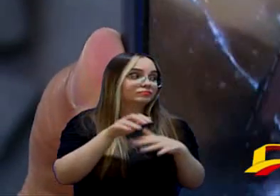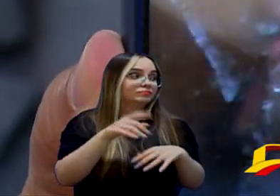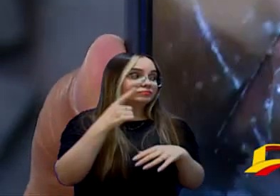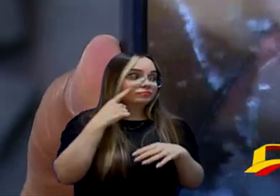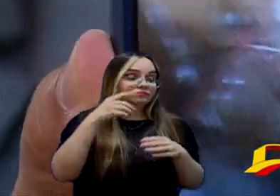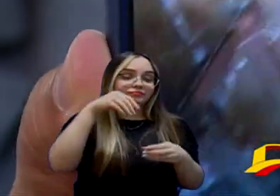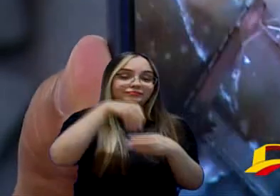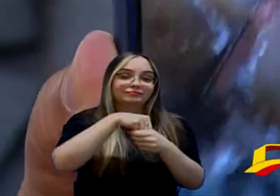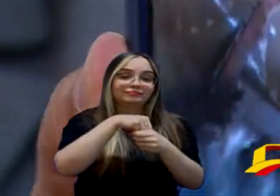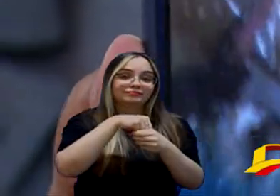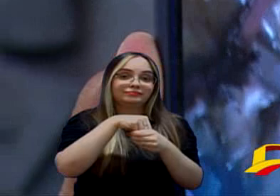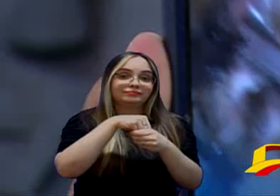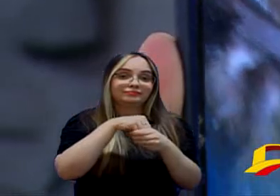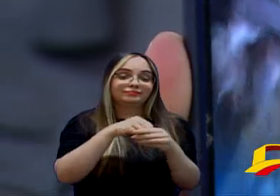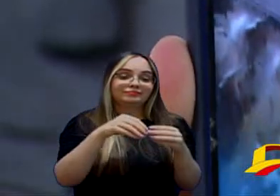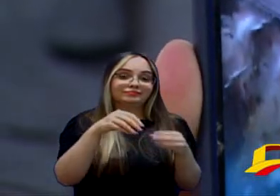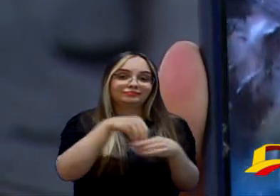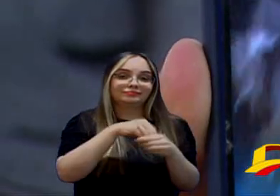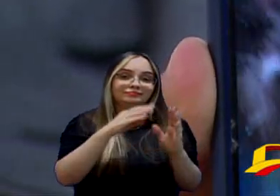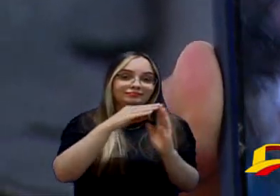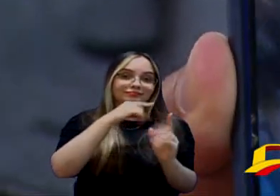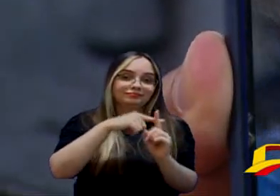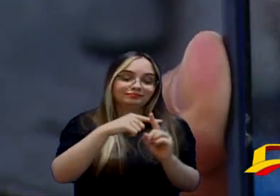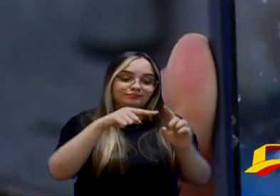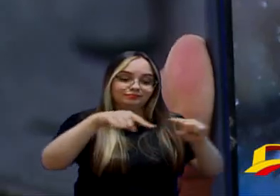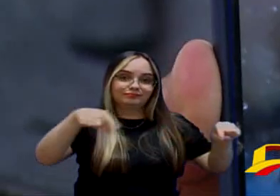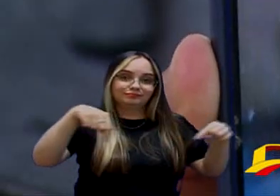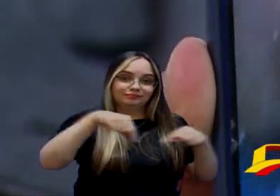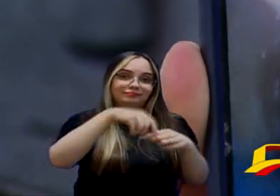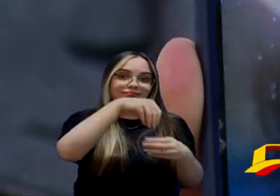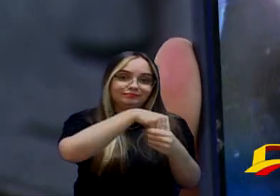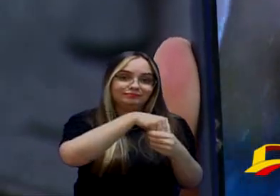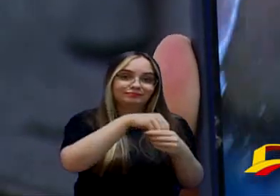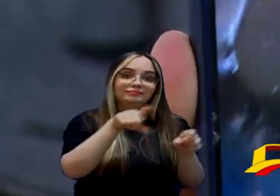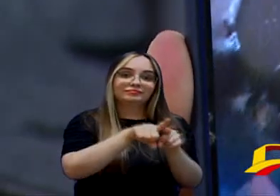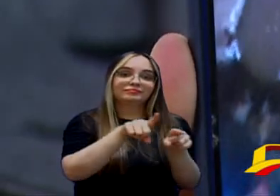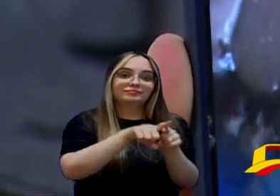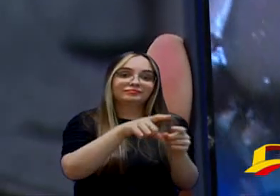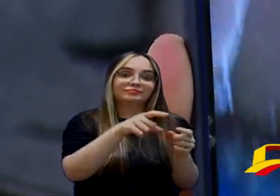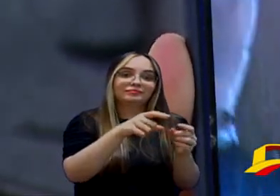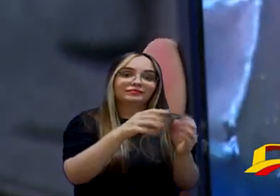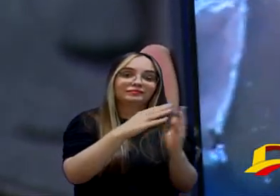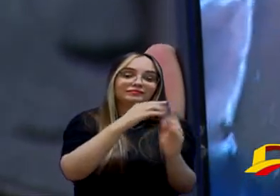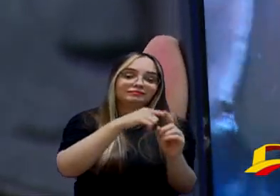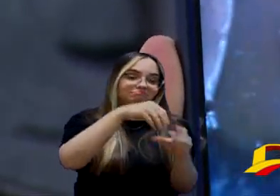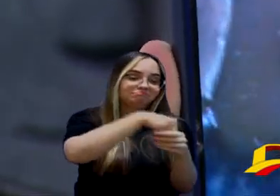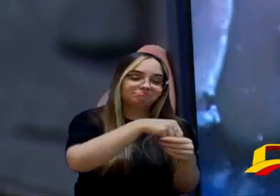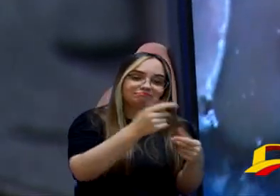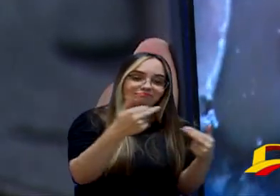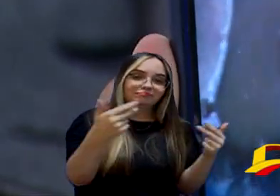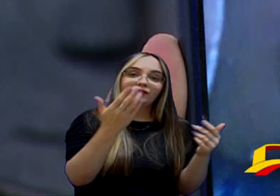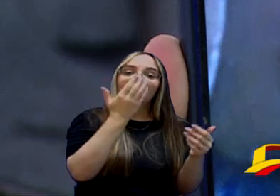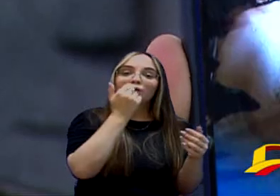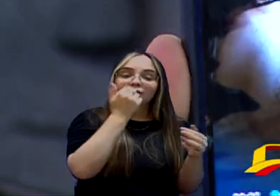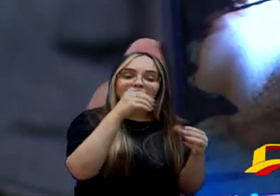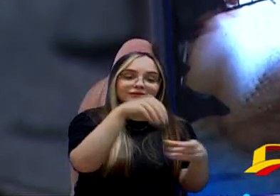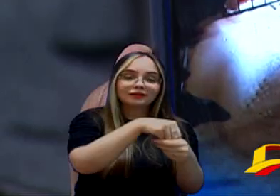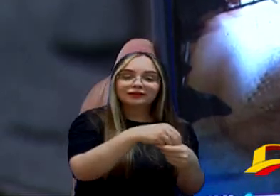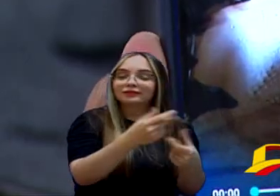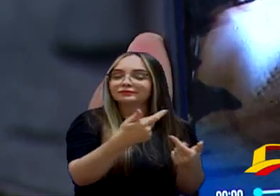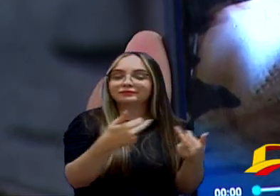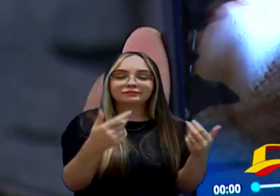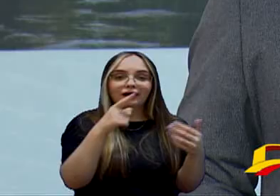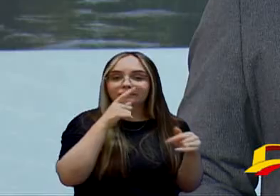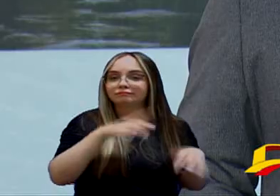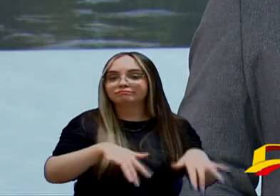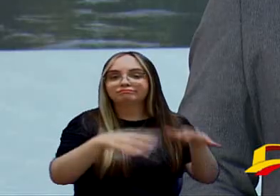a parte que é o terreno da igreja e indo para salas né onde tem a comunidade tem a igreja onde é a cozinha tá um